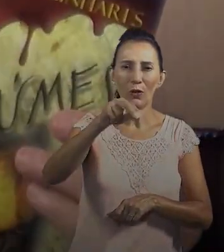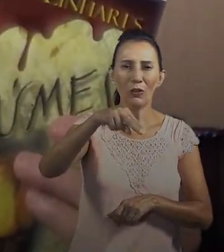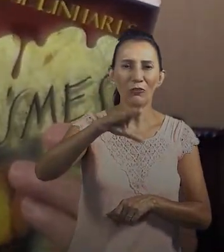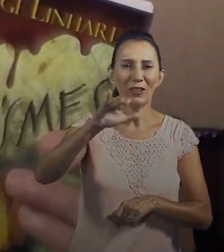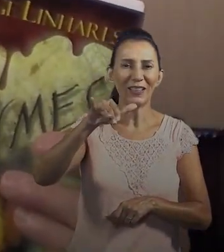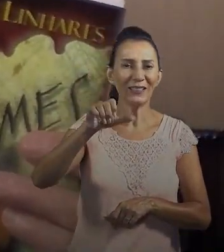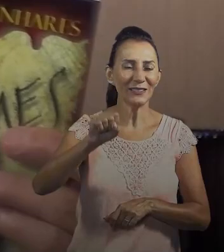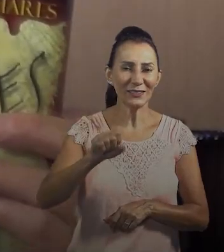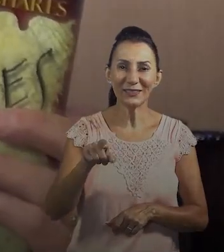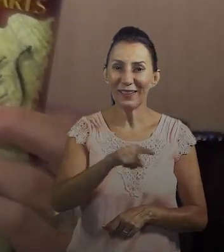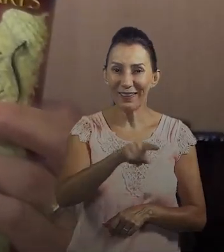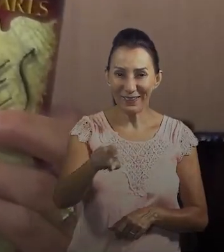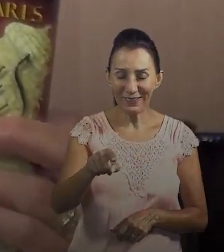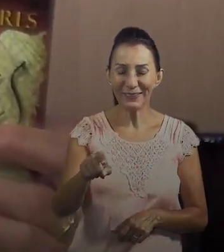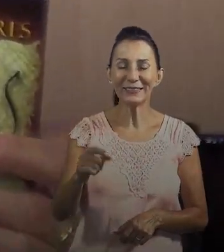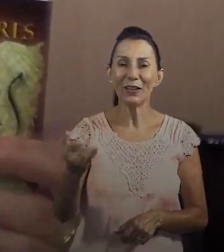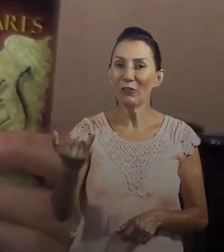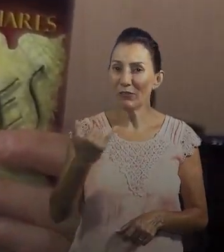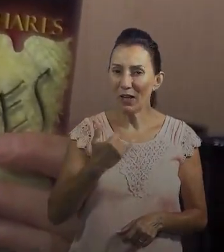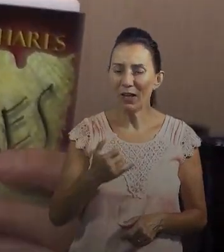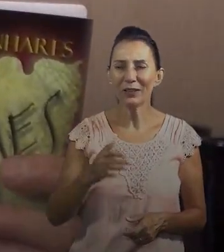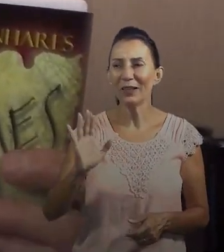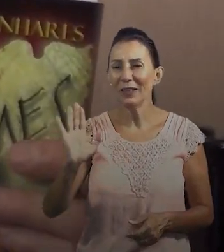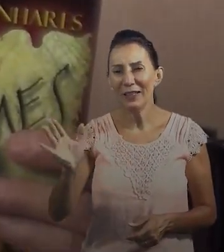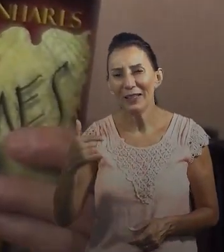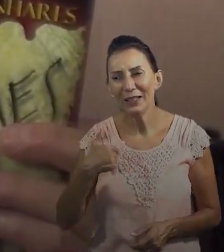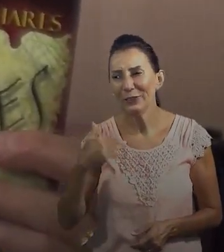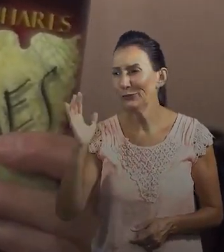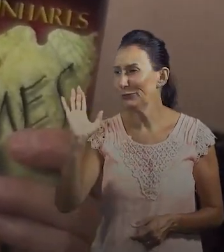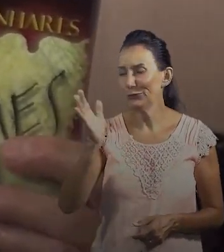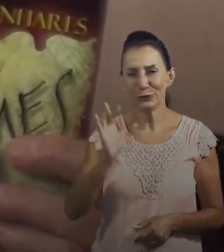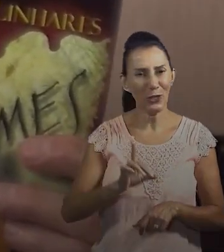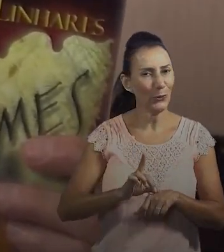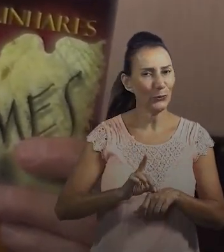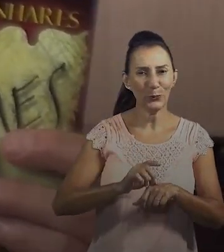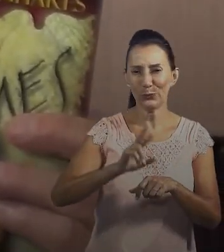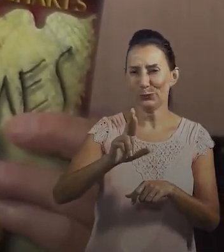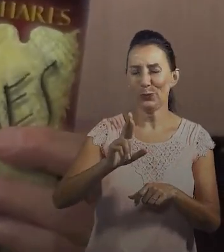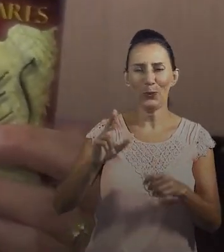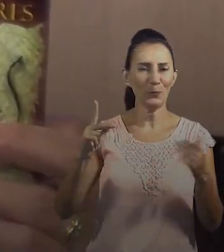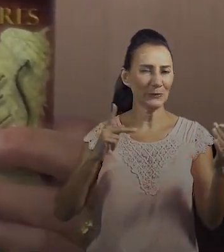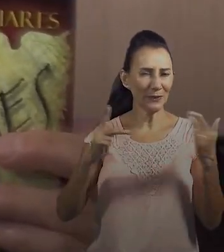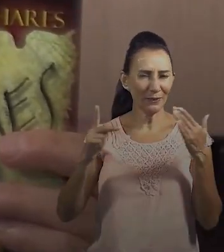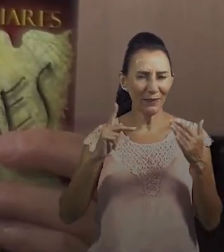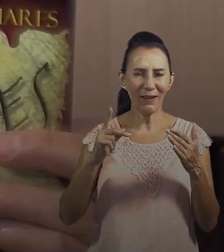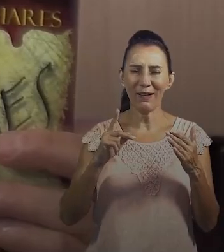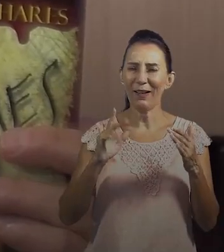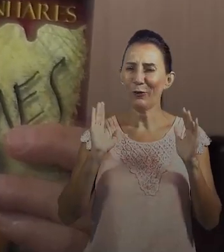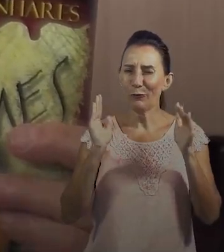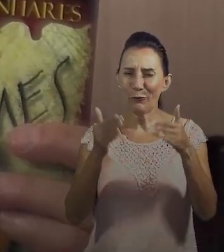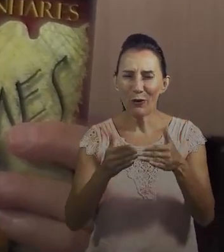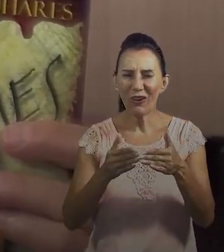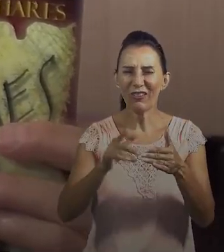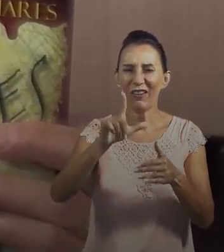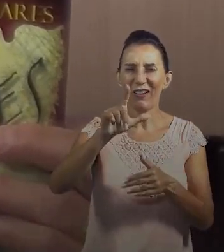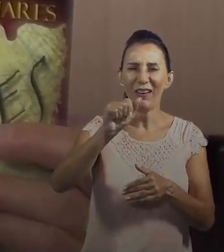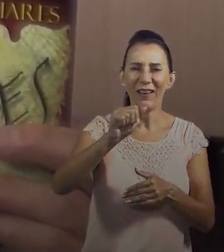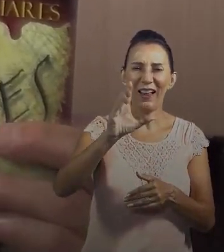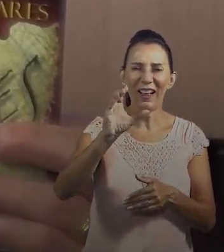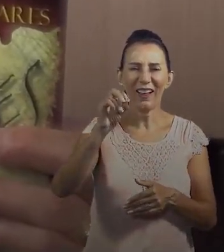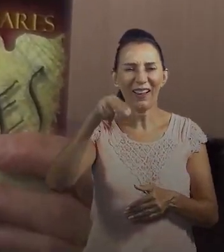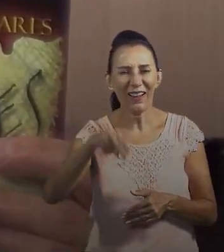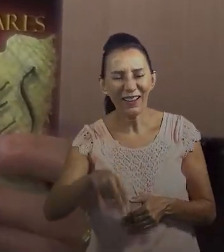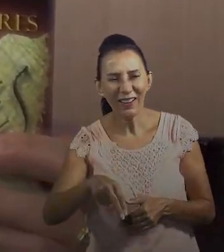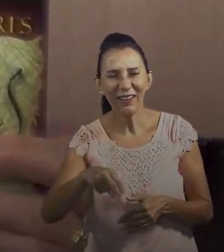muitos outros, eles dizem: pastor Jorge, eu fiz doutorado em psicanálise, estudei a área da psicologia, de Lacan,